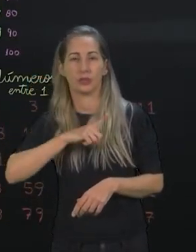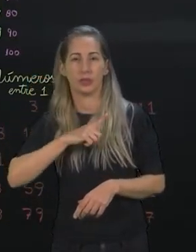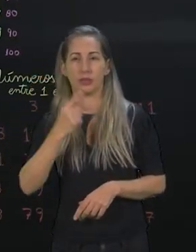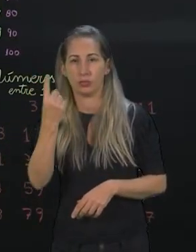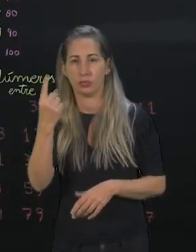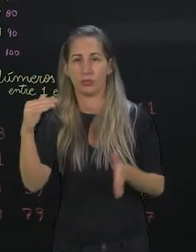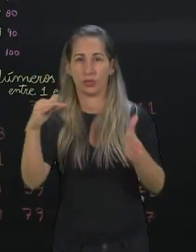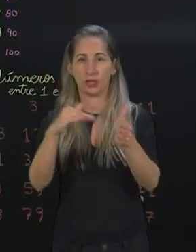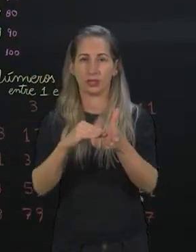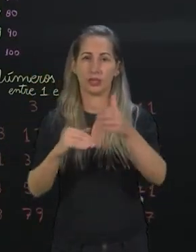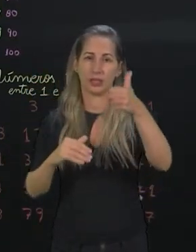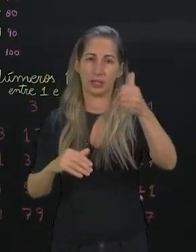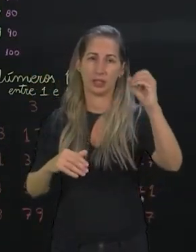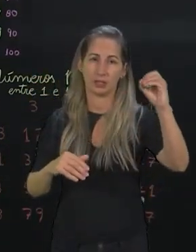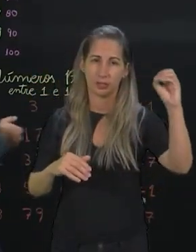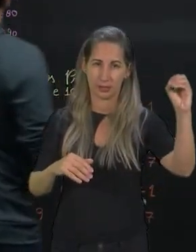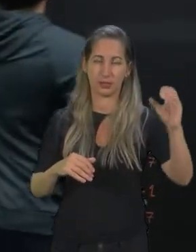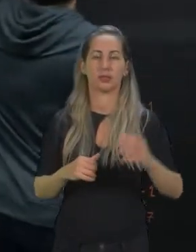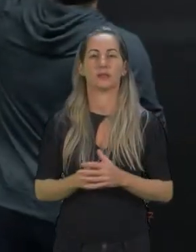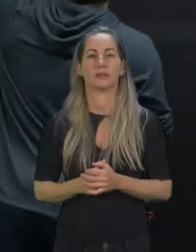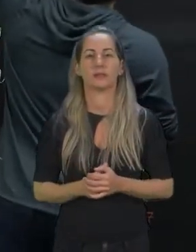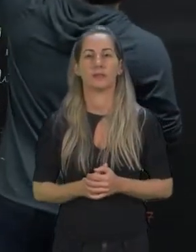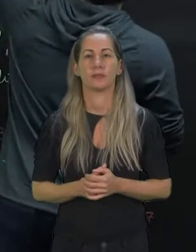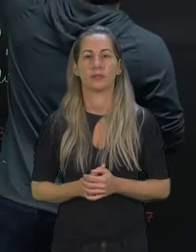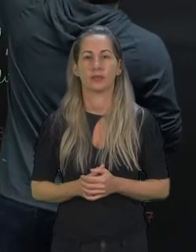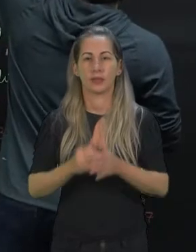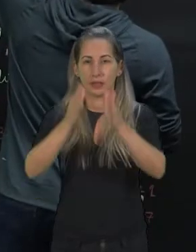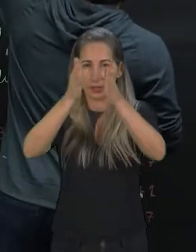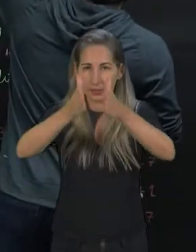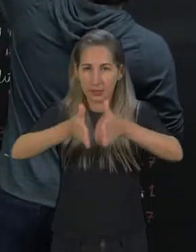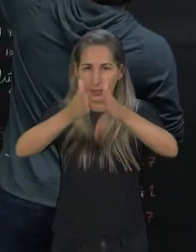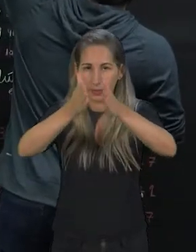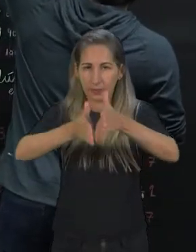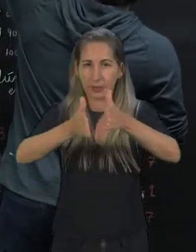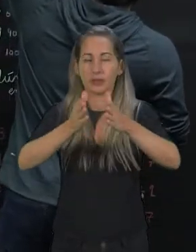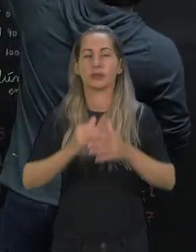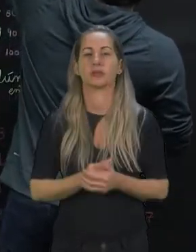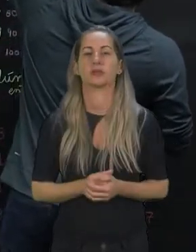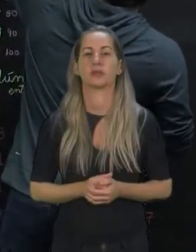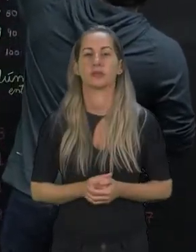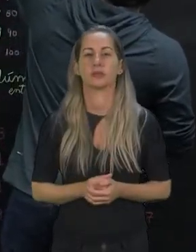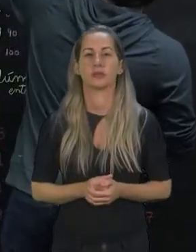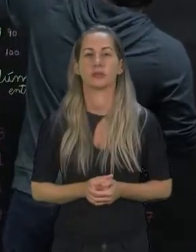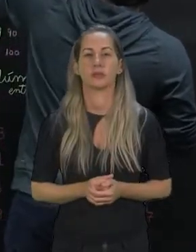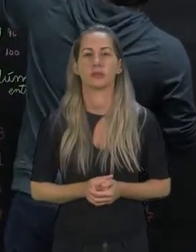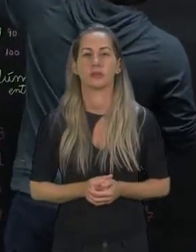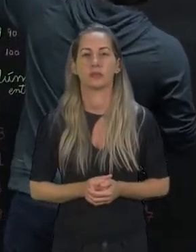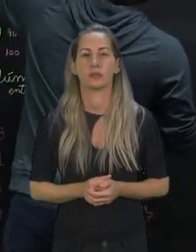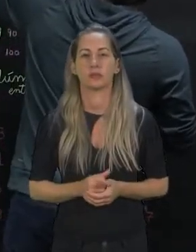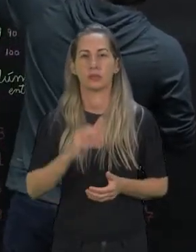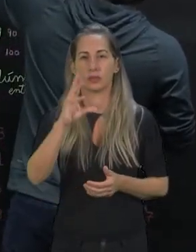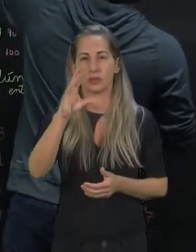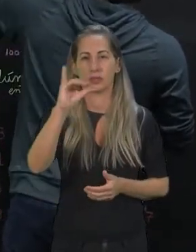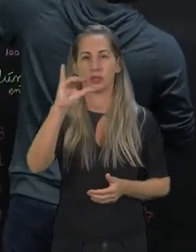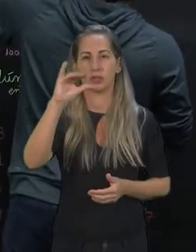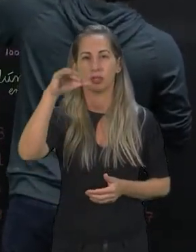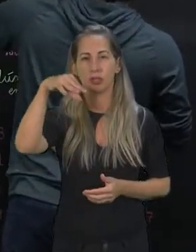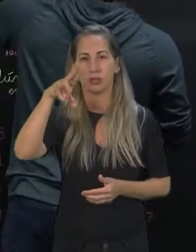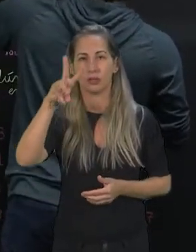entre 1 e 100. Essa separação é chamada de crivo